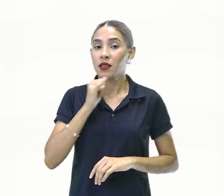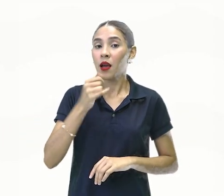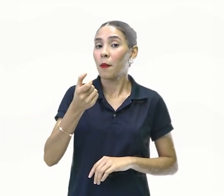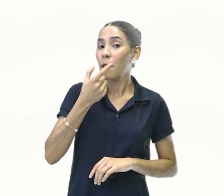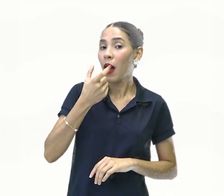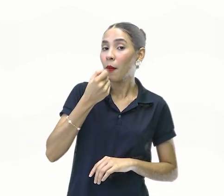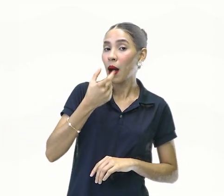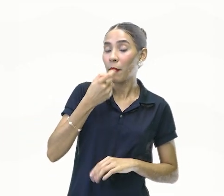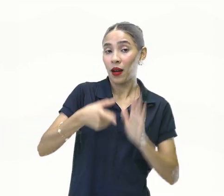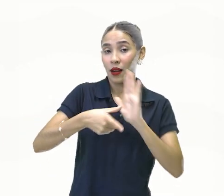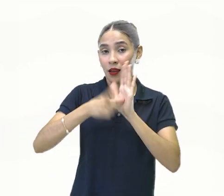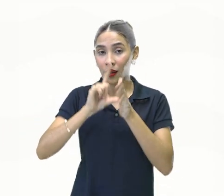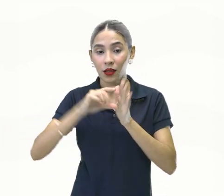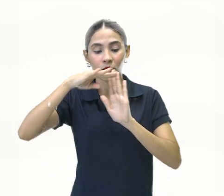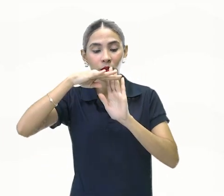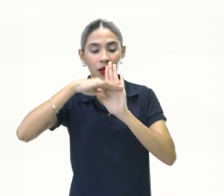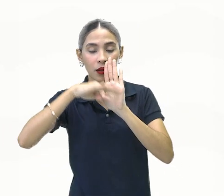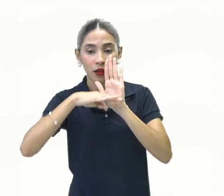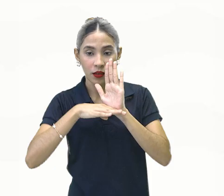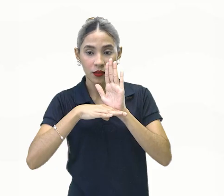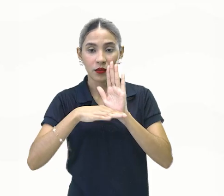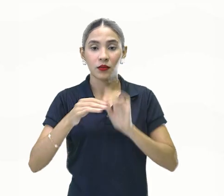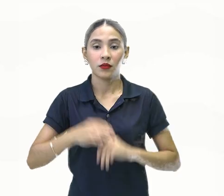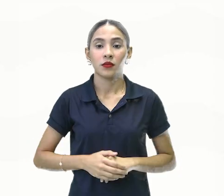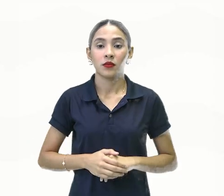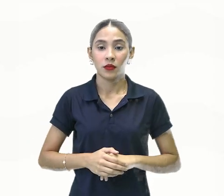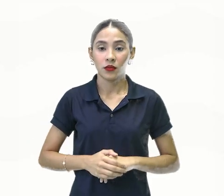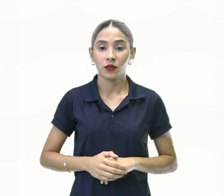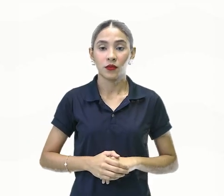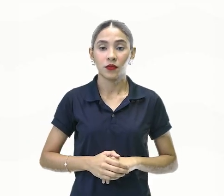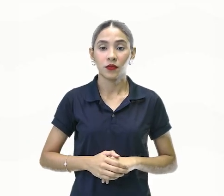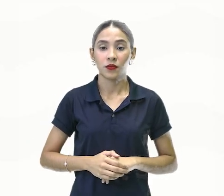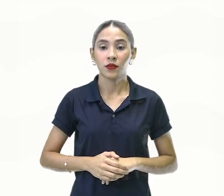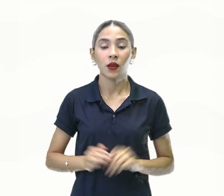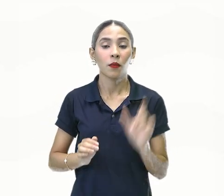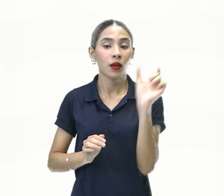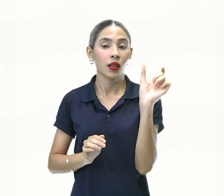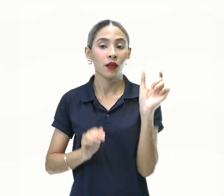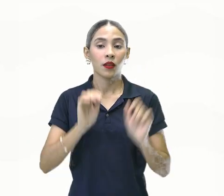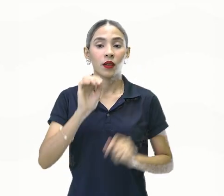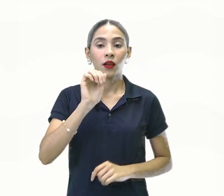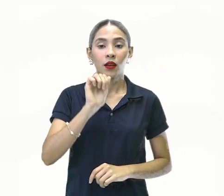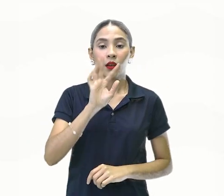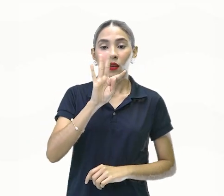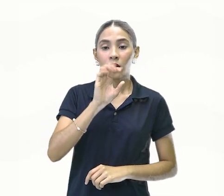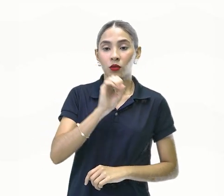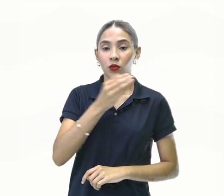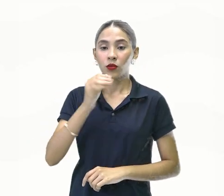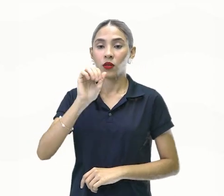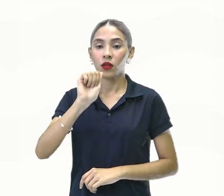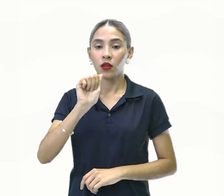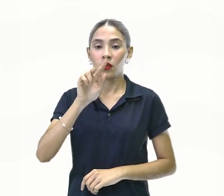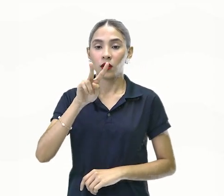dose recomendada, recommended dose, to avoid, para evitar